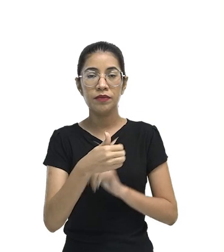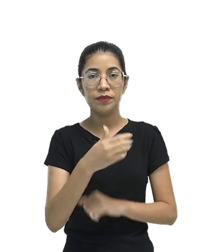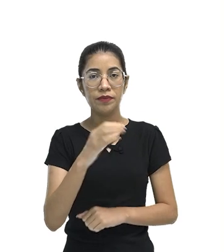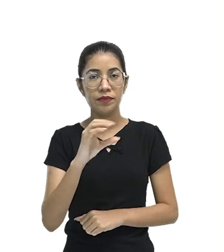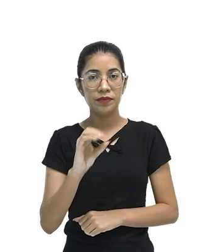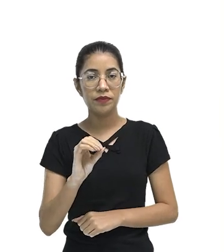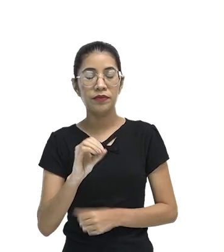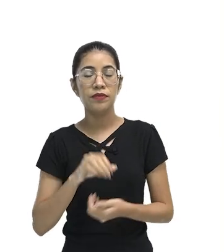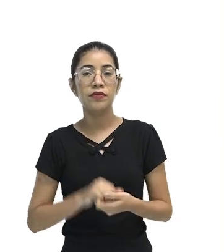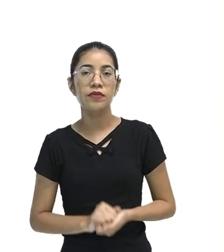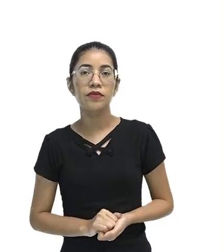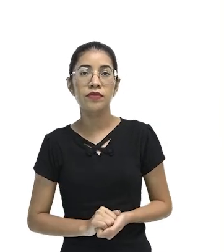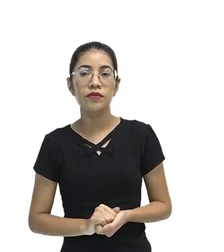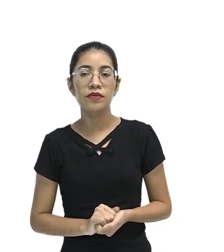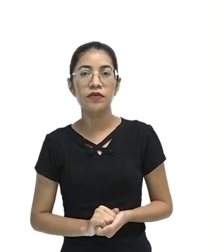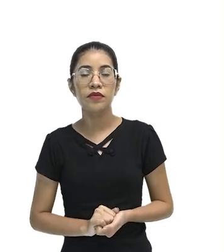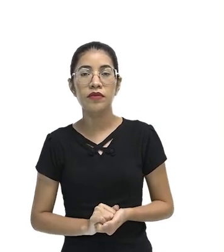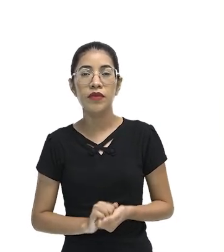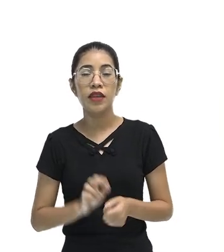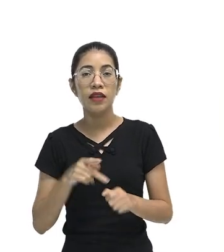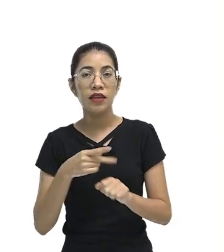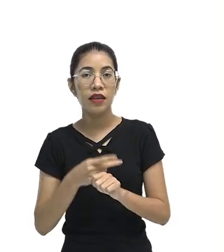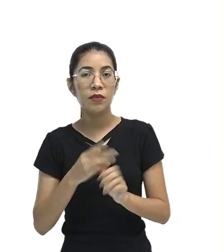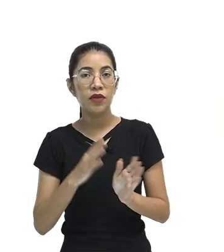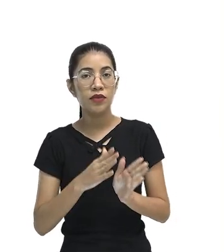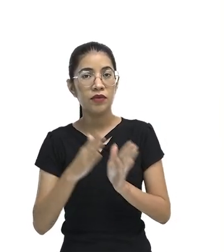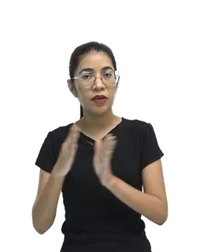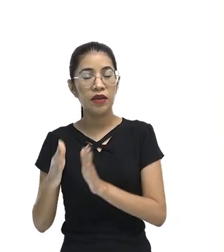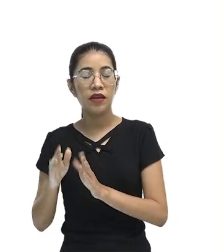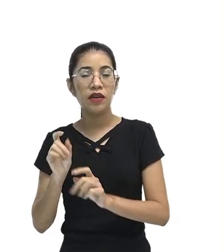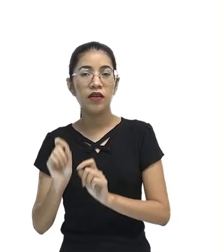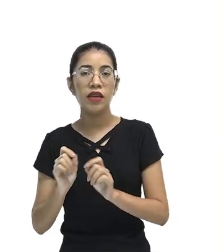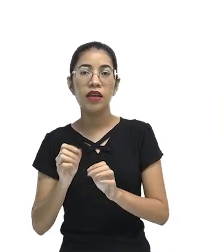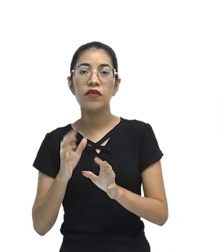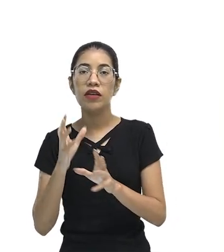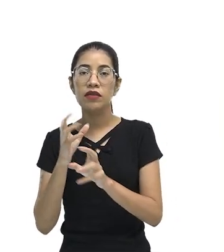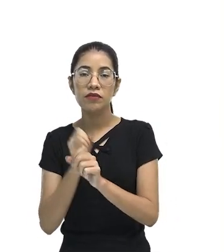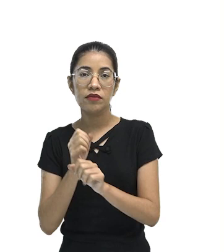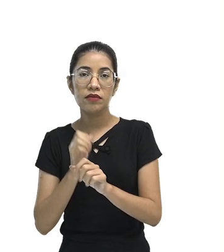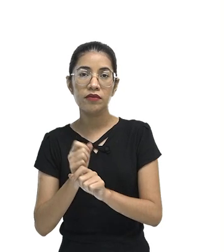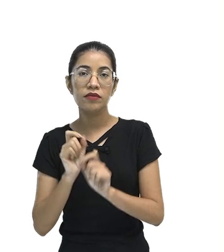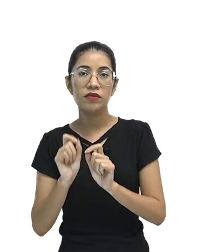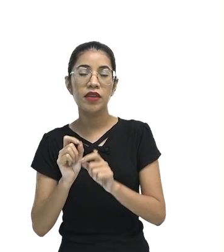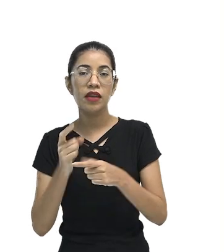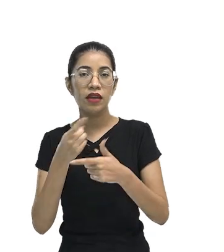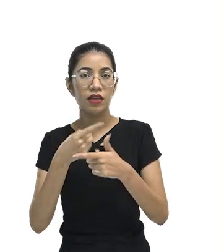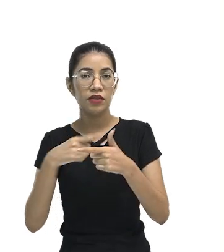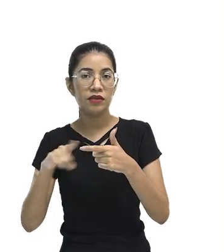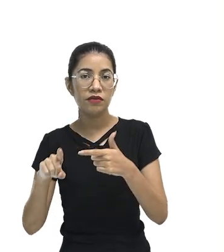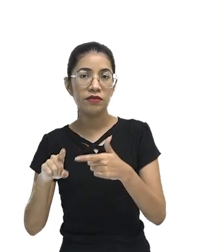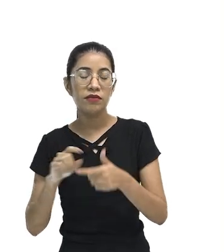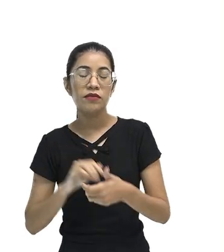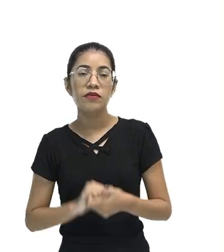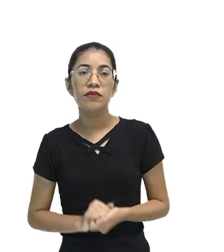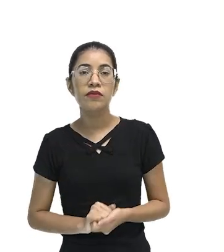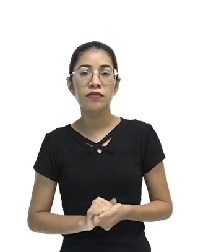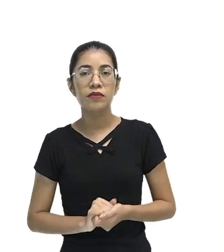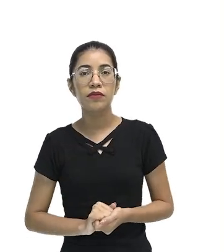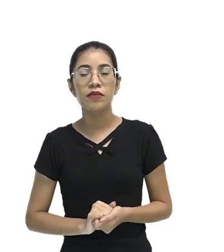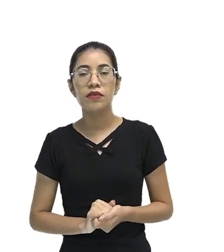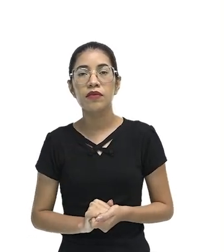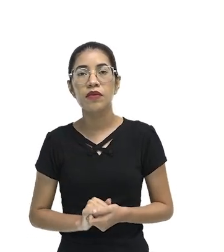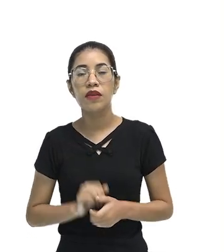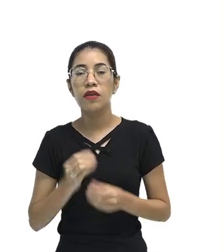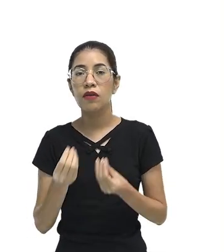10. E aí, o próximo passo, feito isso, é resolver logicamente essa divisão. O que a gente pode